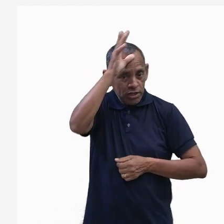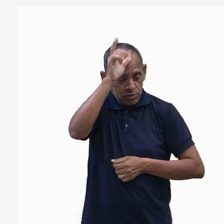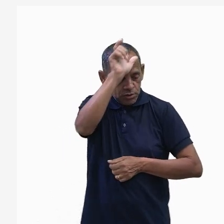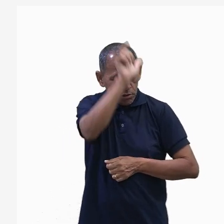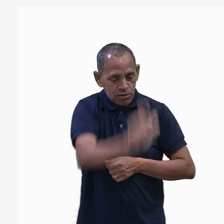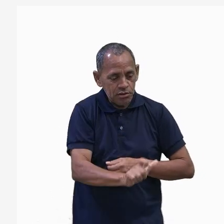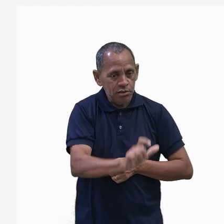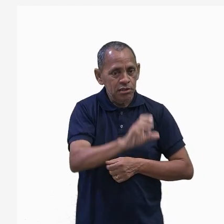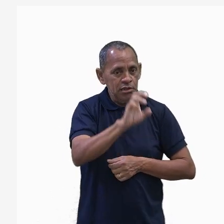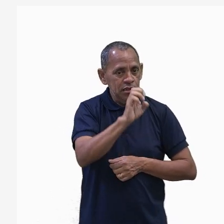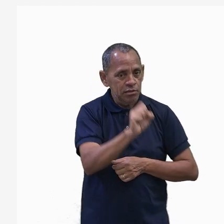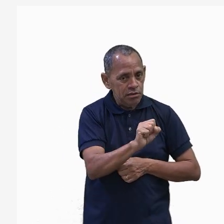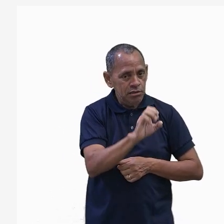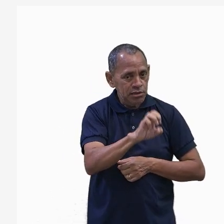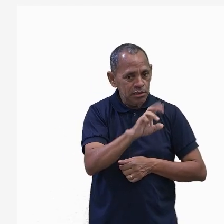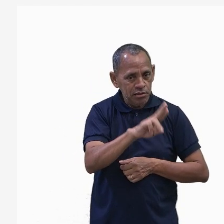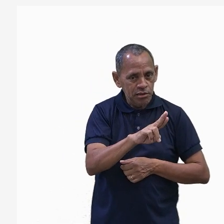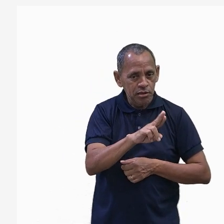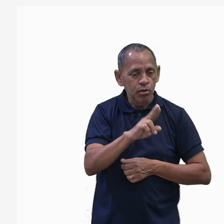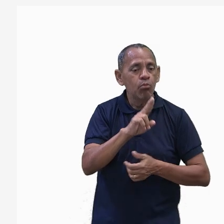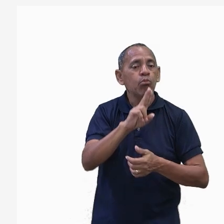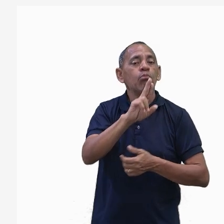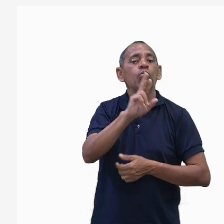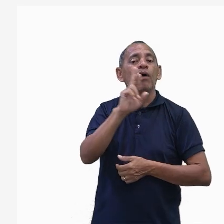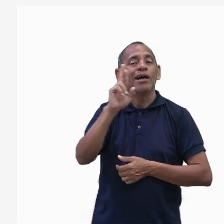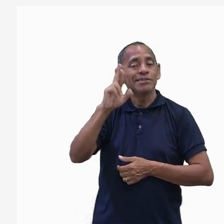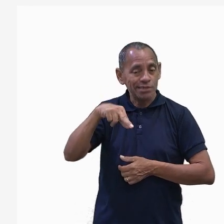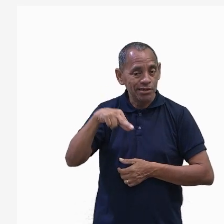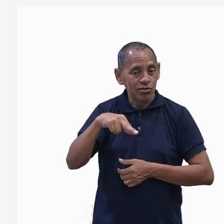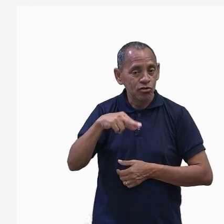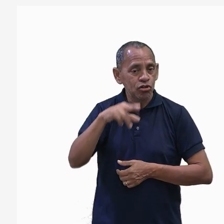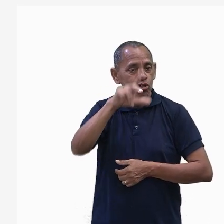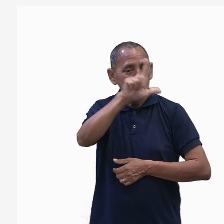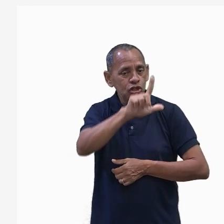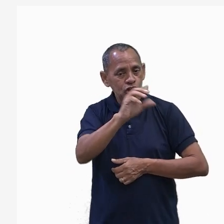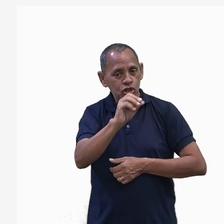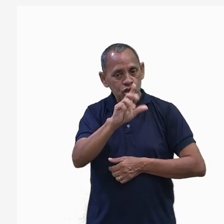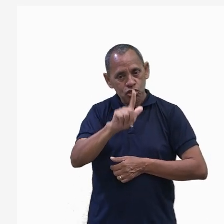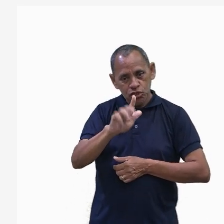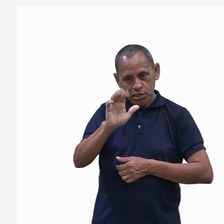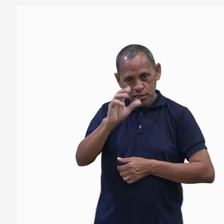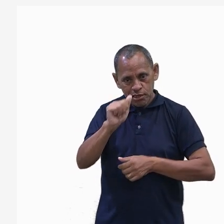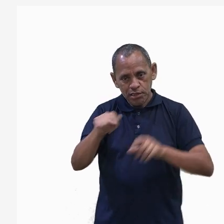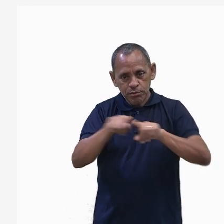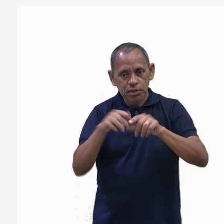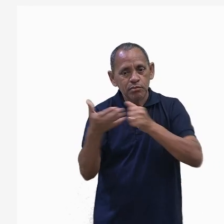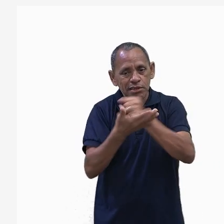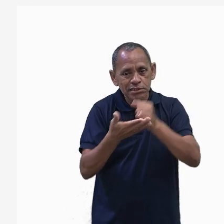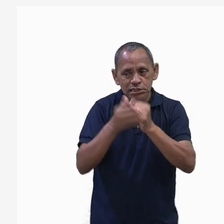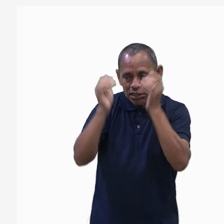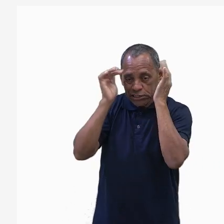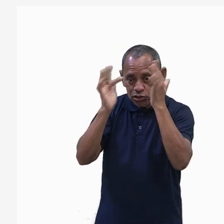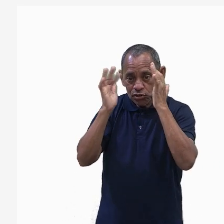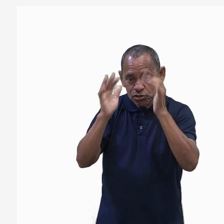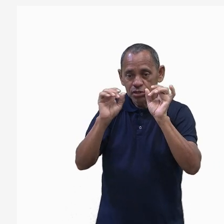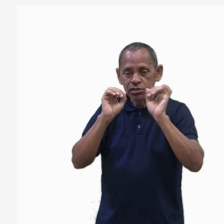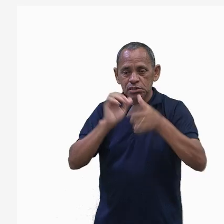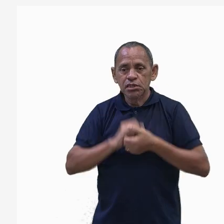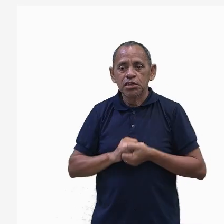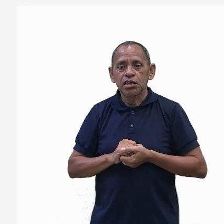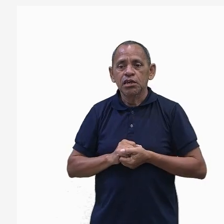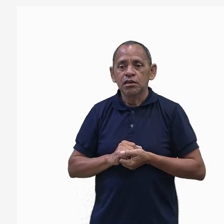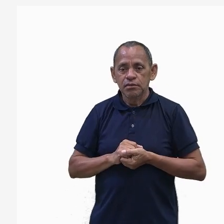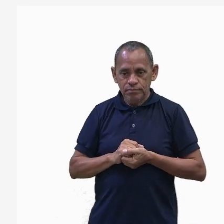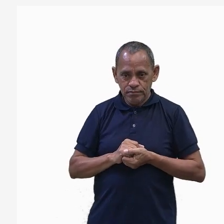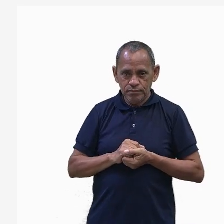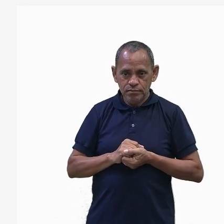ser, através da razão e da lógica. E a via da opinião é a que se baseia nas ilusões